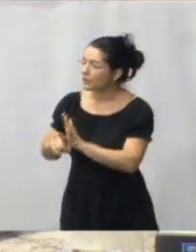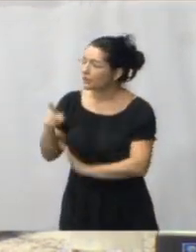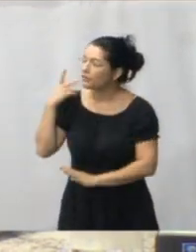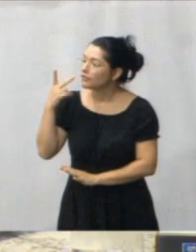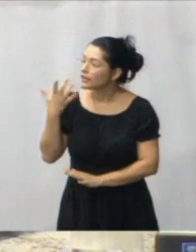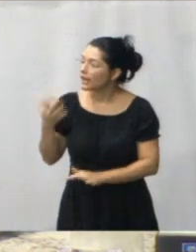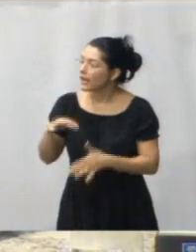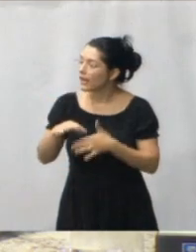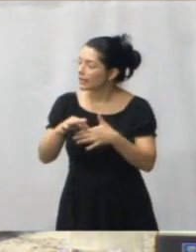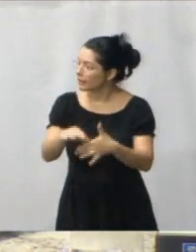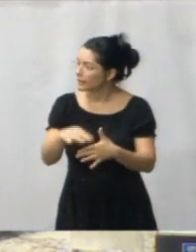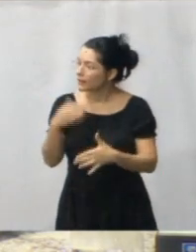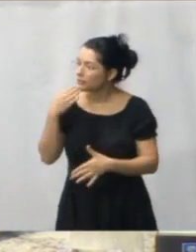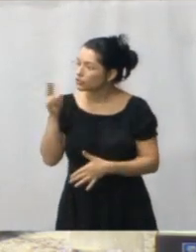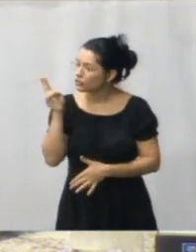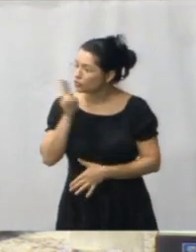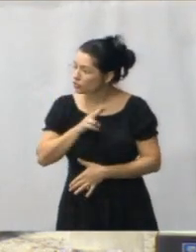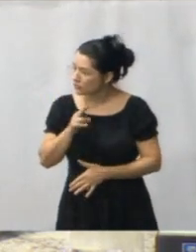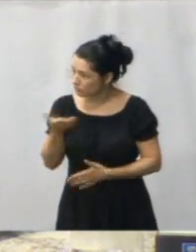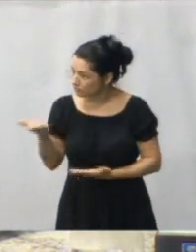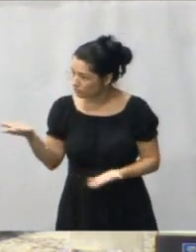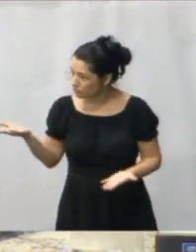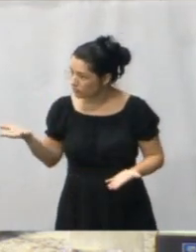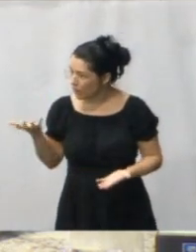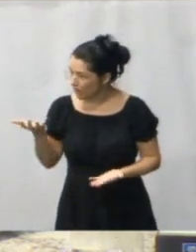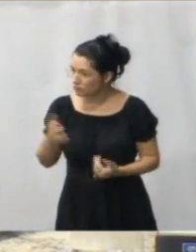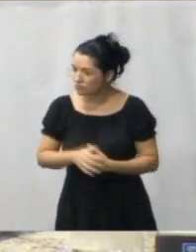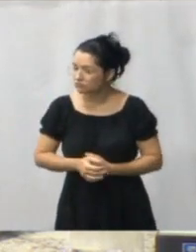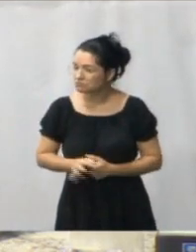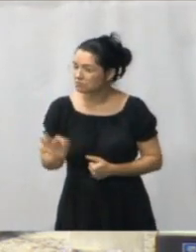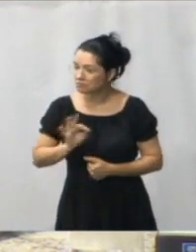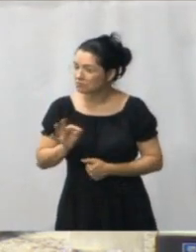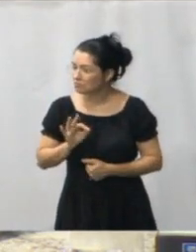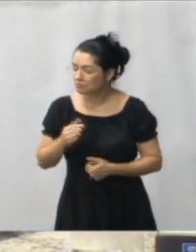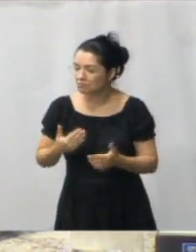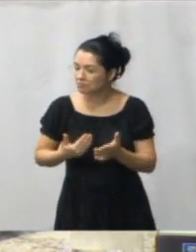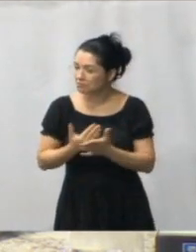urgência. Não havendo, urgência em votação.